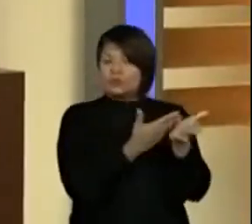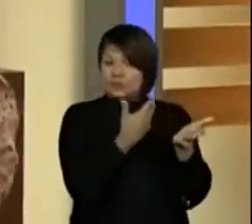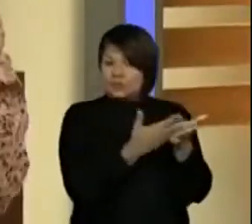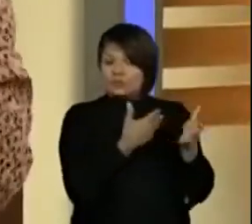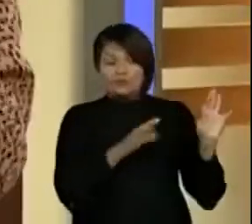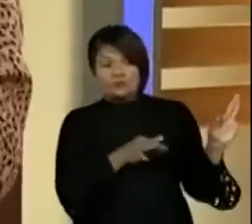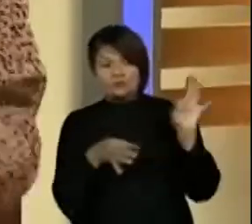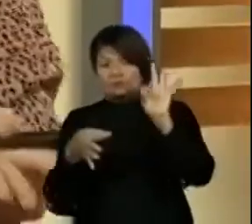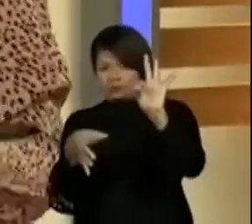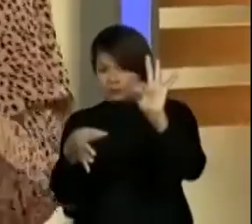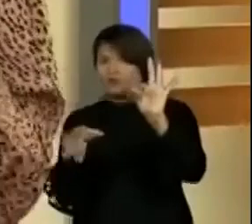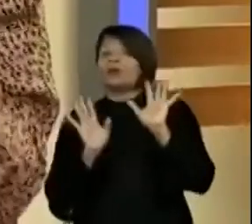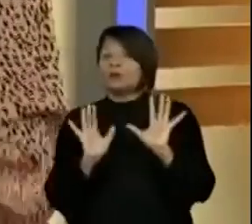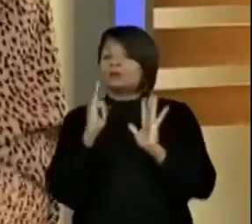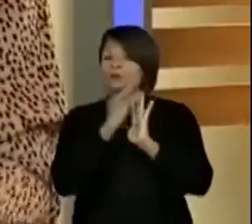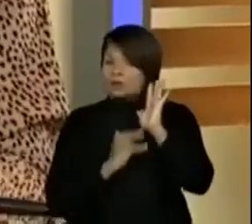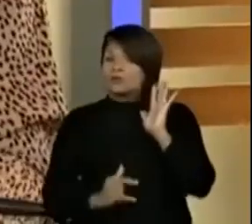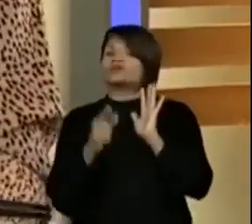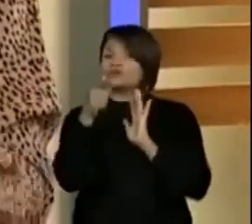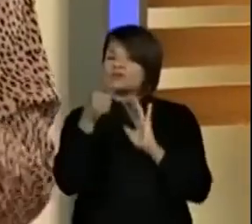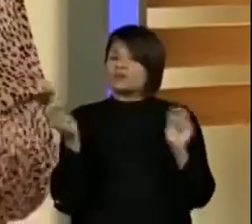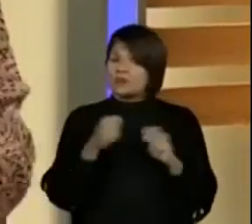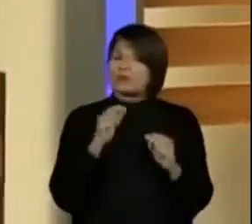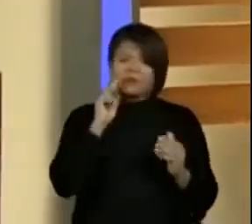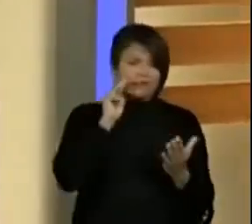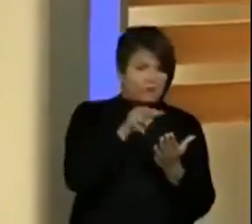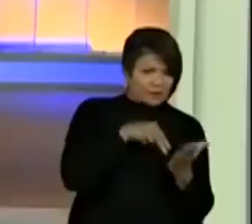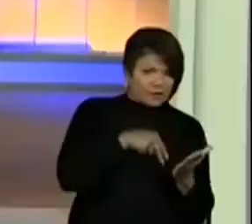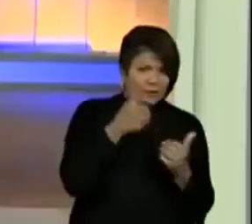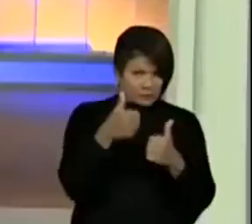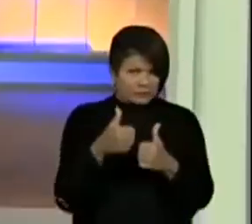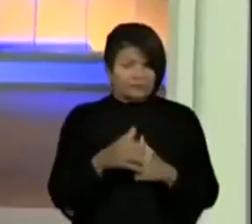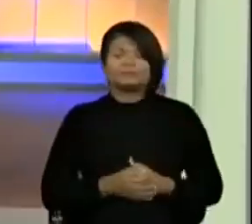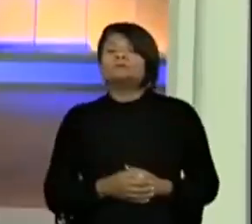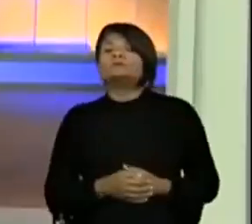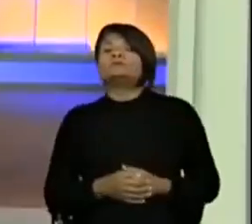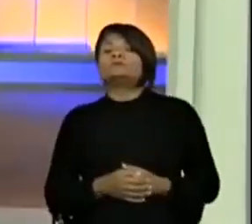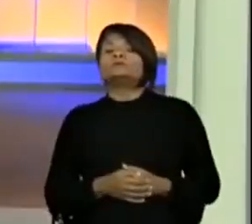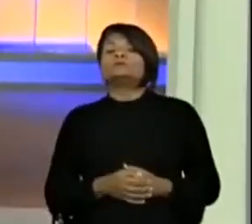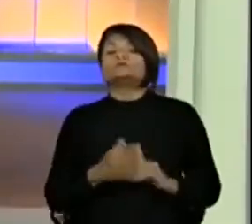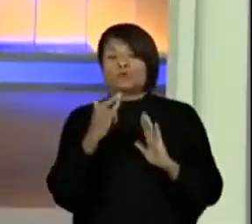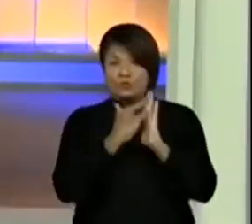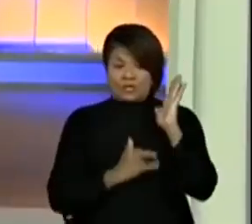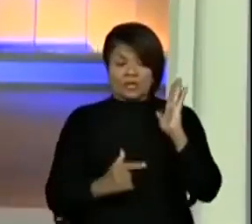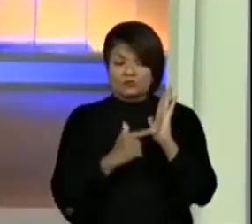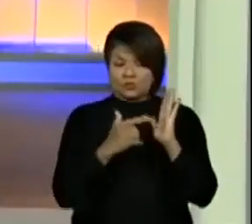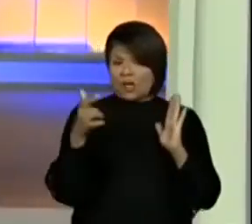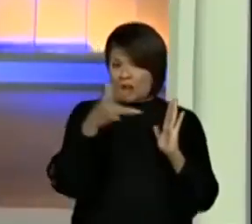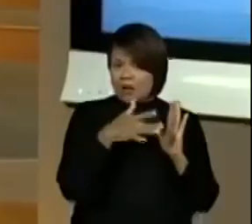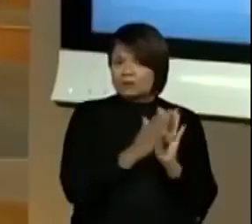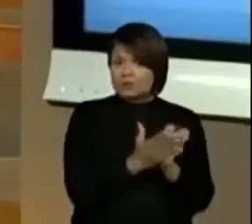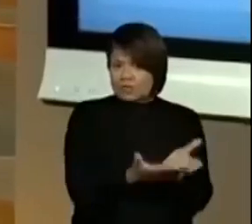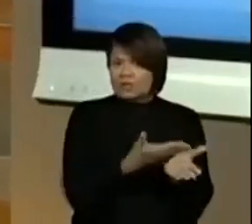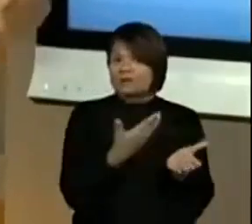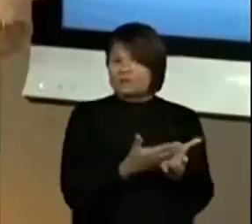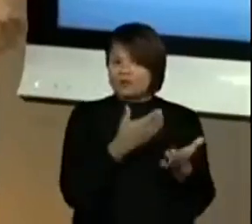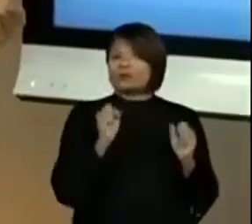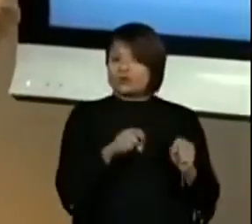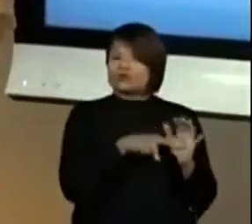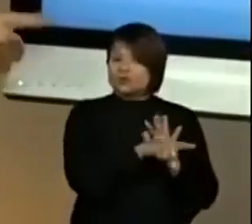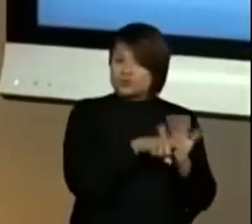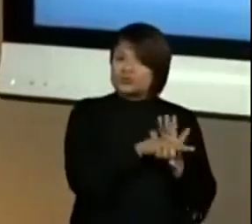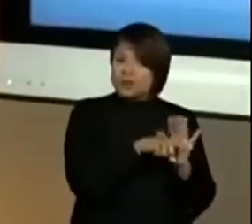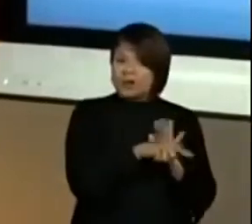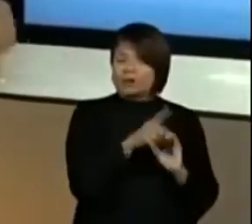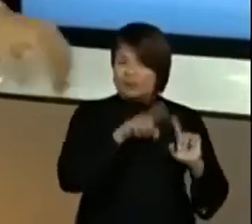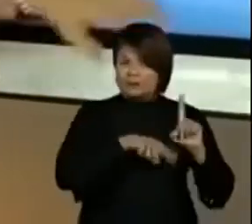material, porque são textos acessíveis a vocês, beleza? Então, esse texto está lá. Vocês podem, inclusive, consultar no